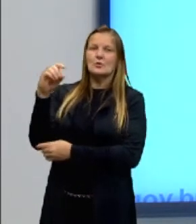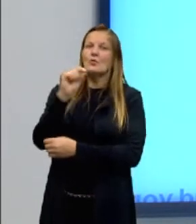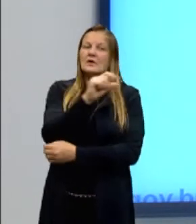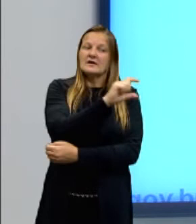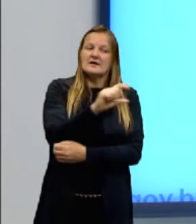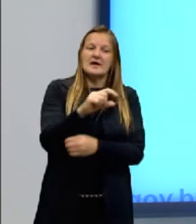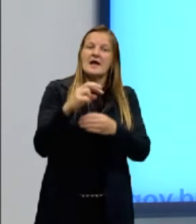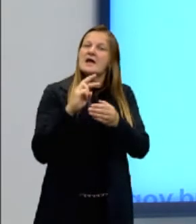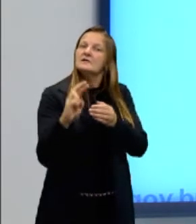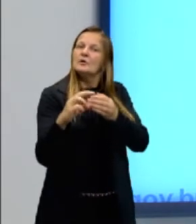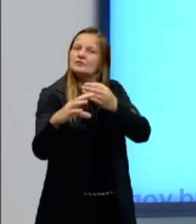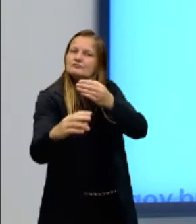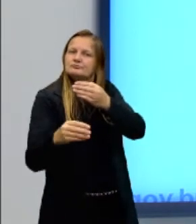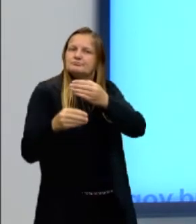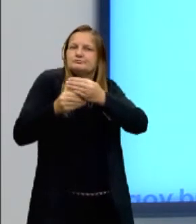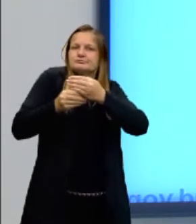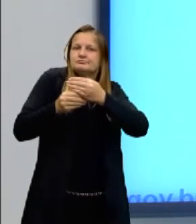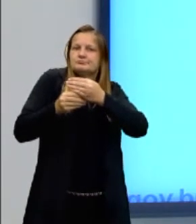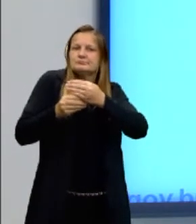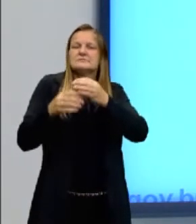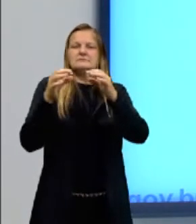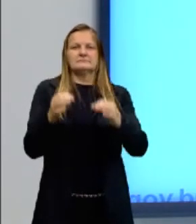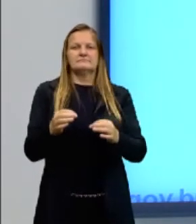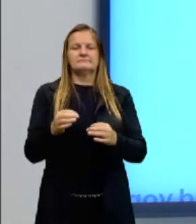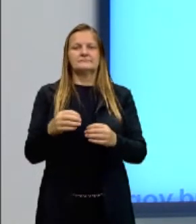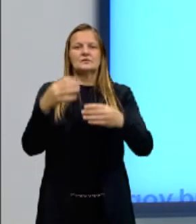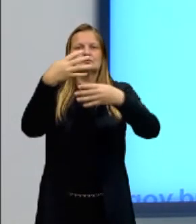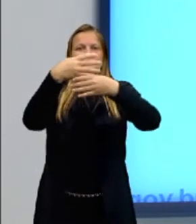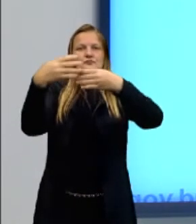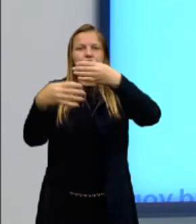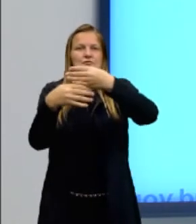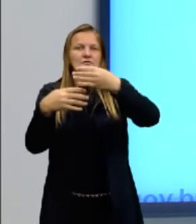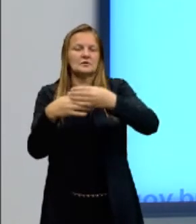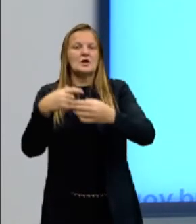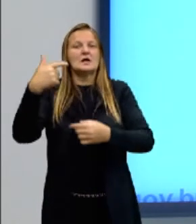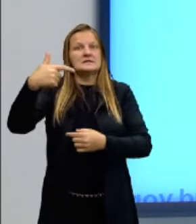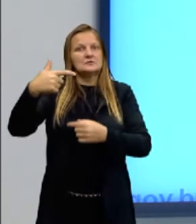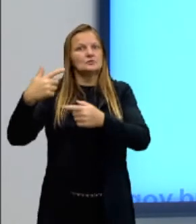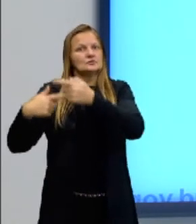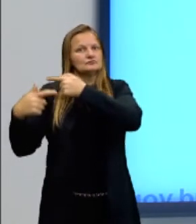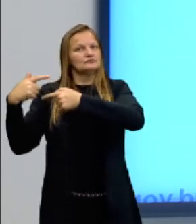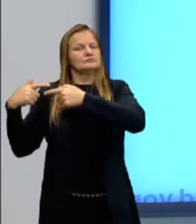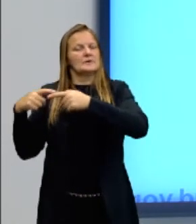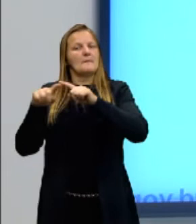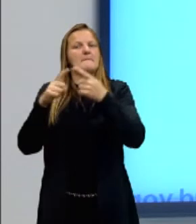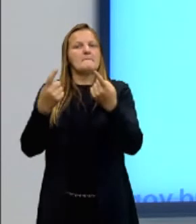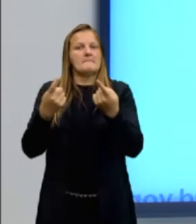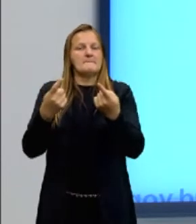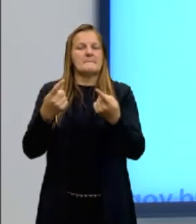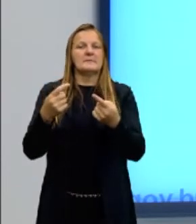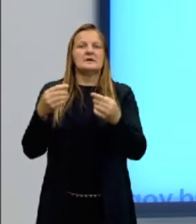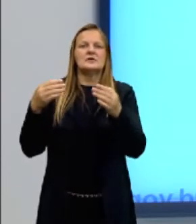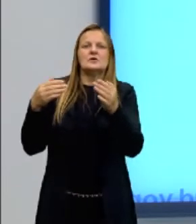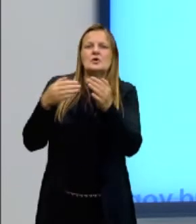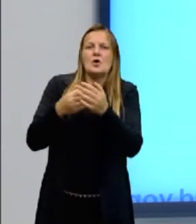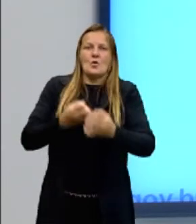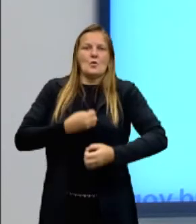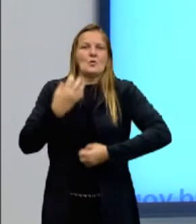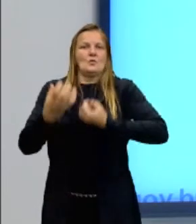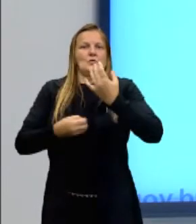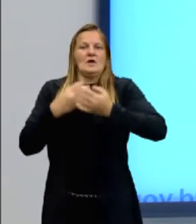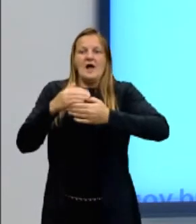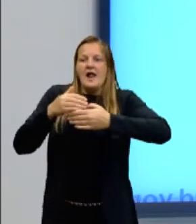resposta certa então eles tão dizendo que o soneto ele é da segunda geração porém ele configura um lirismo que